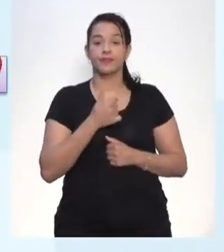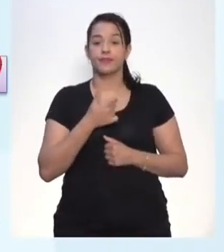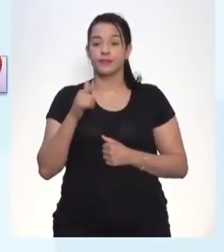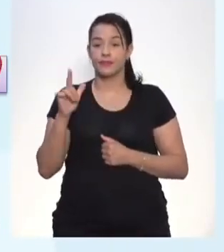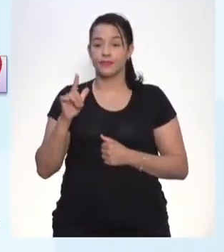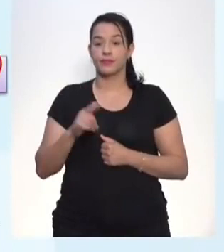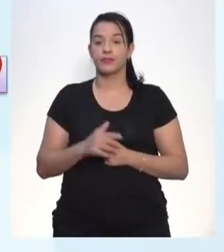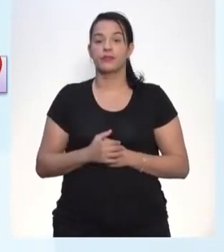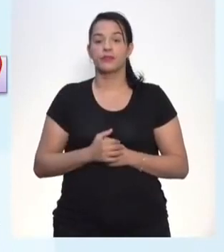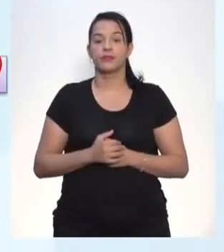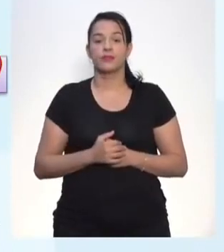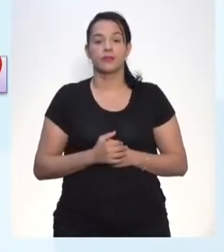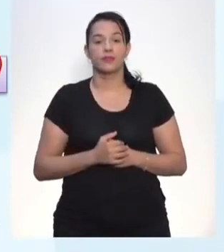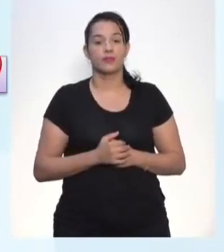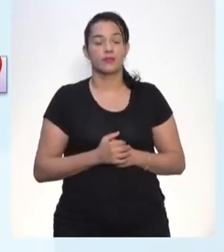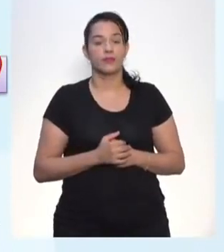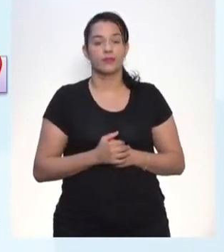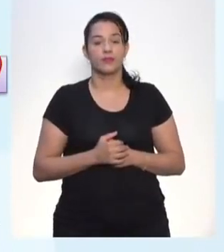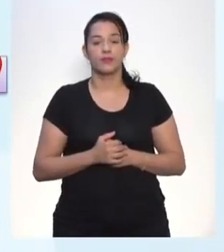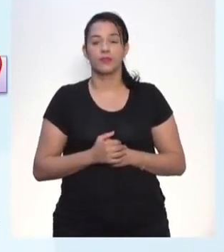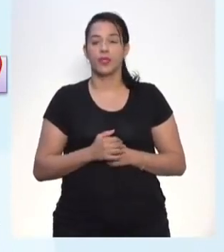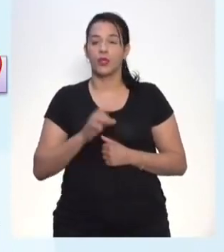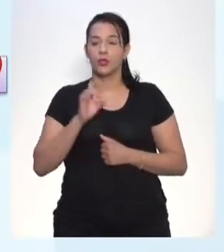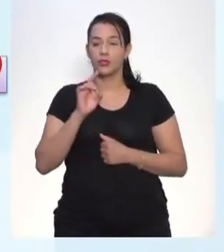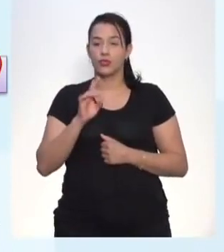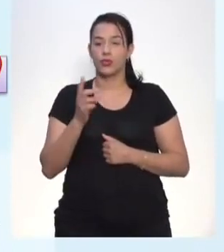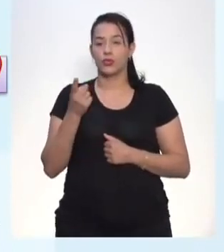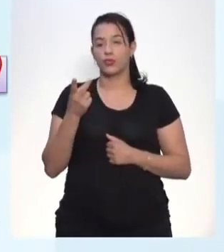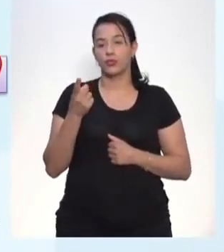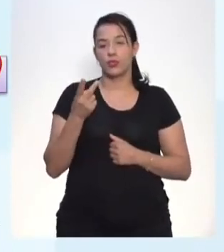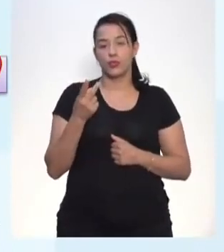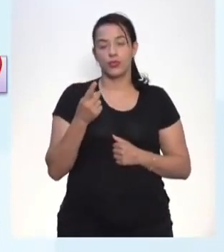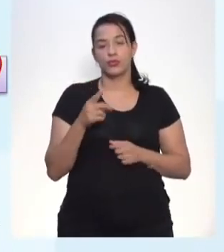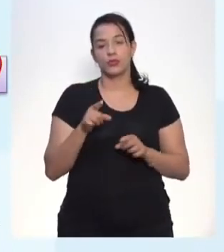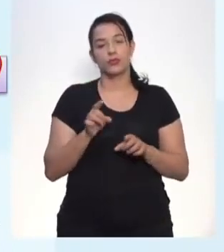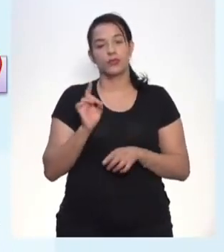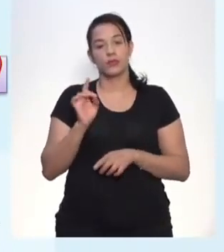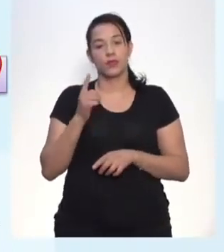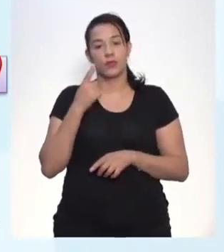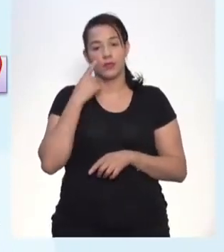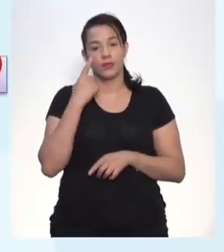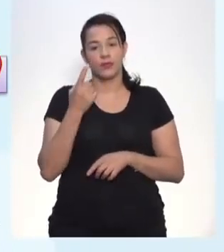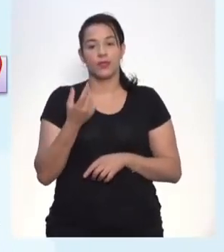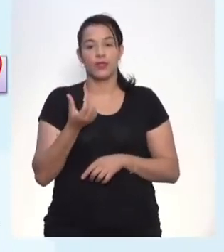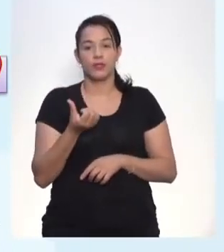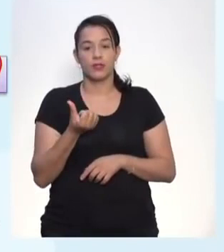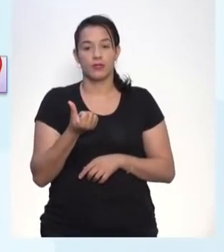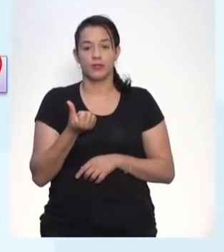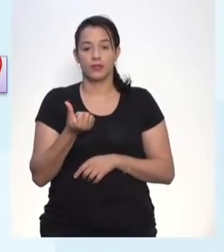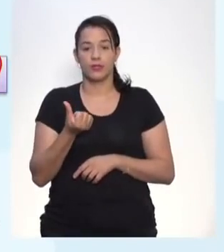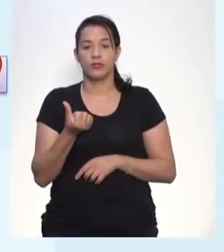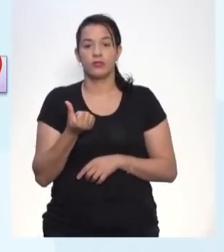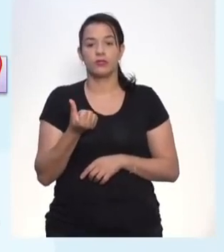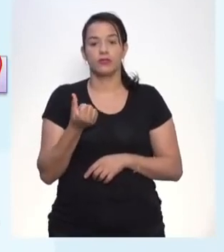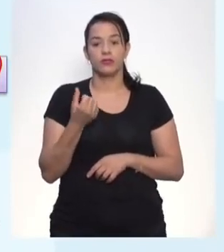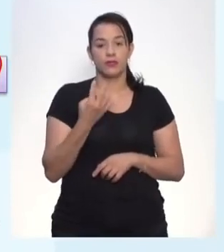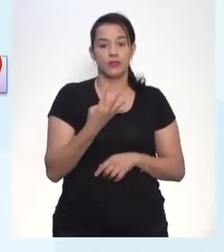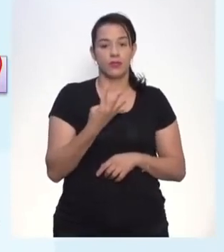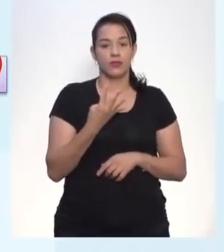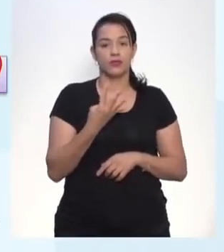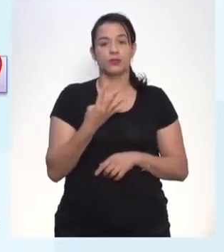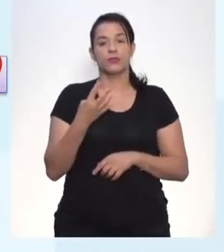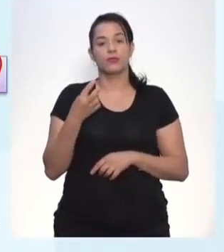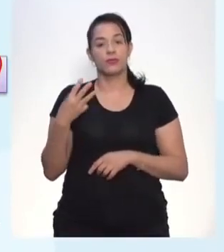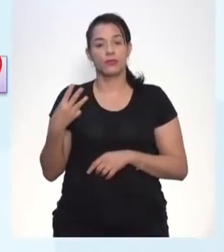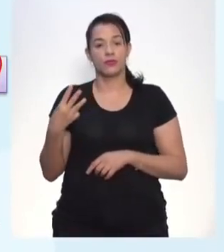Tony, aí eu teria, né, não só o 12 aí, como vocês estão vendo, eu teria também o 6, o 4,